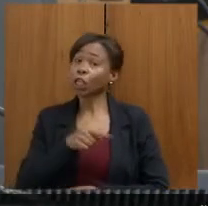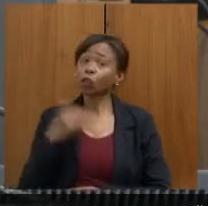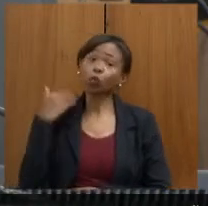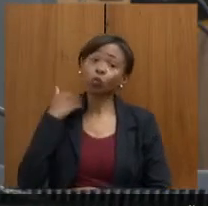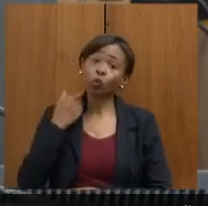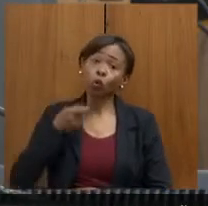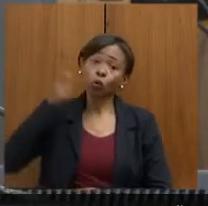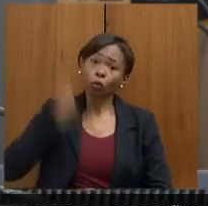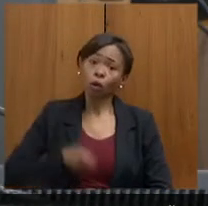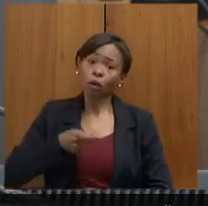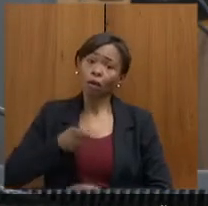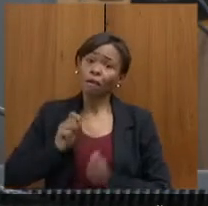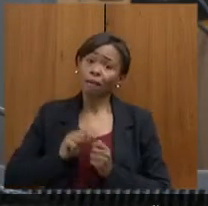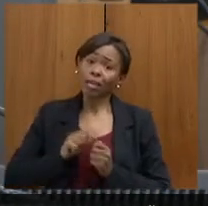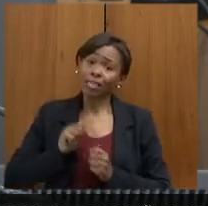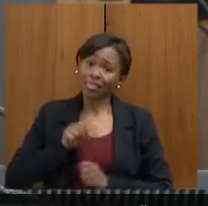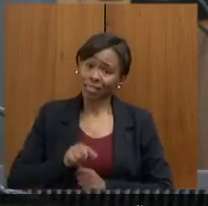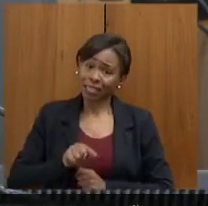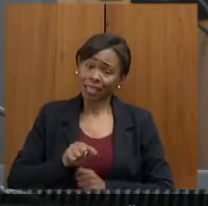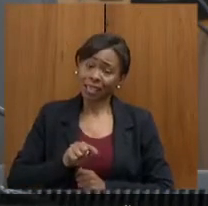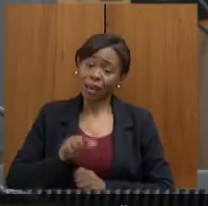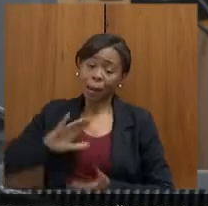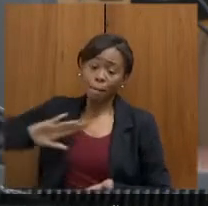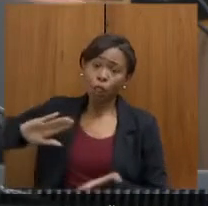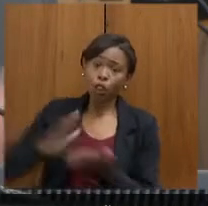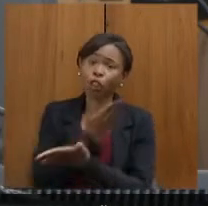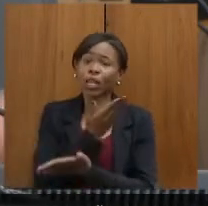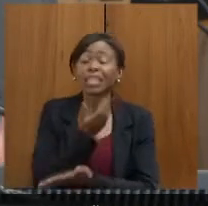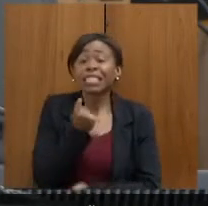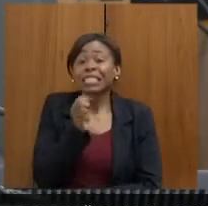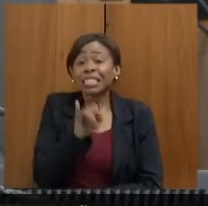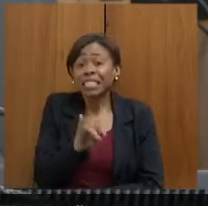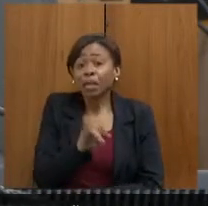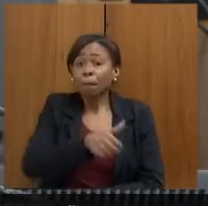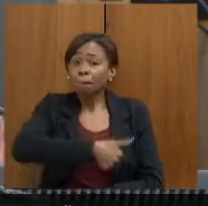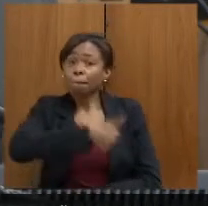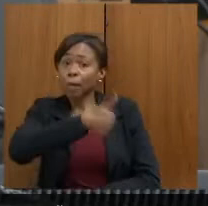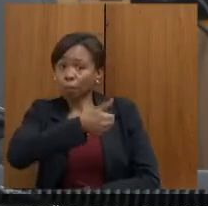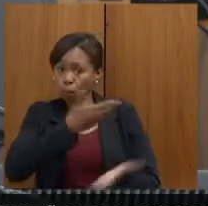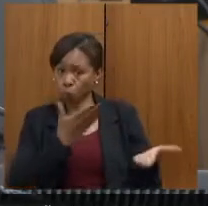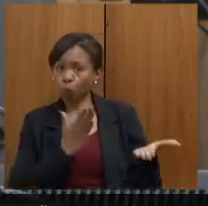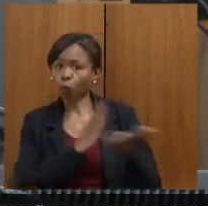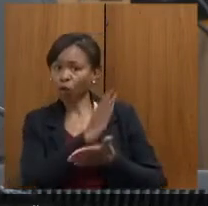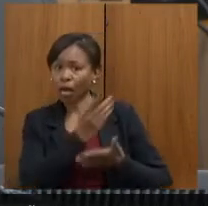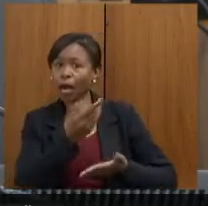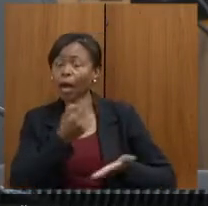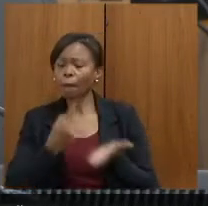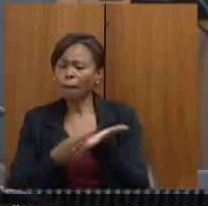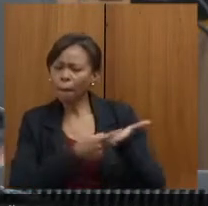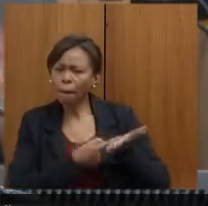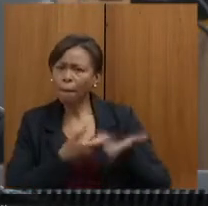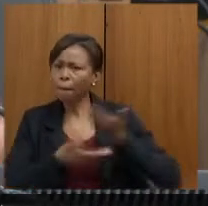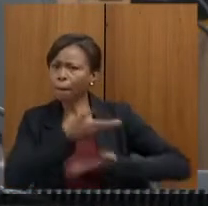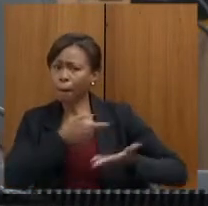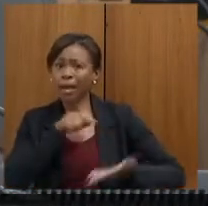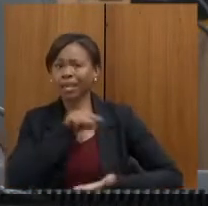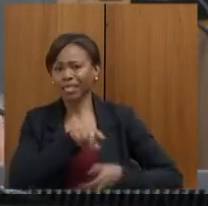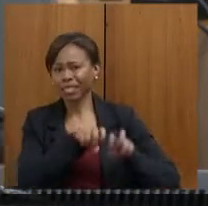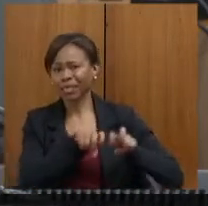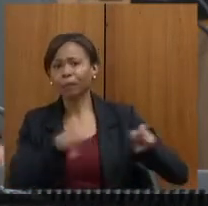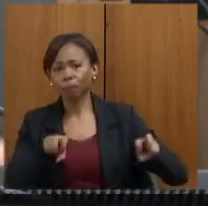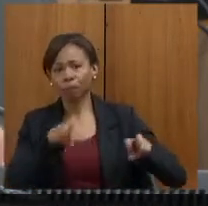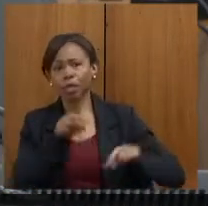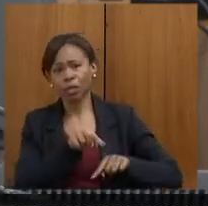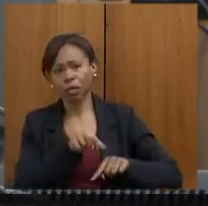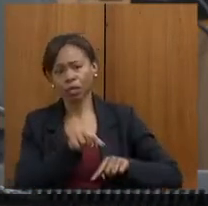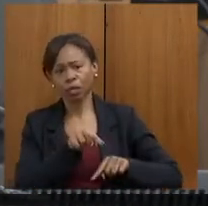pode fazer a ordem judicial de desocupação depois de aprovada a negociação nessa mês de aula que essa